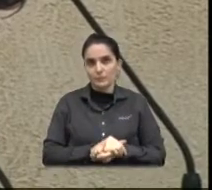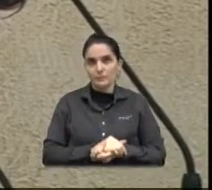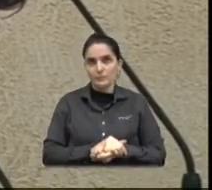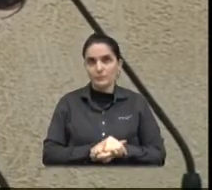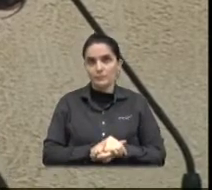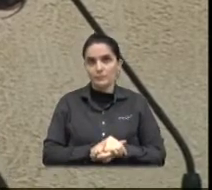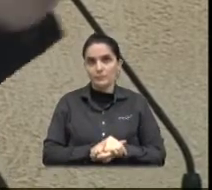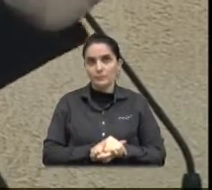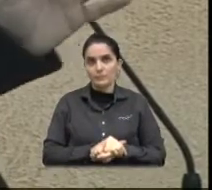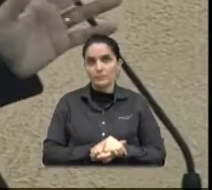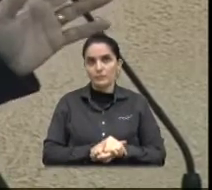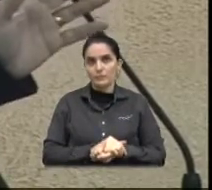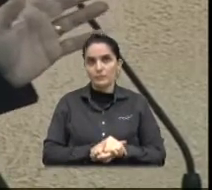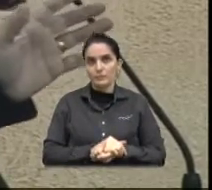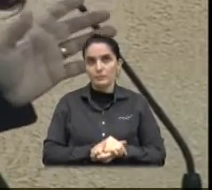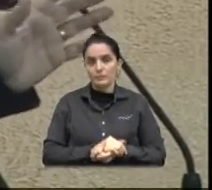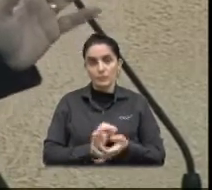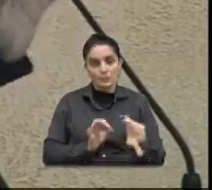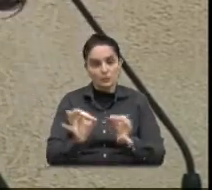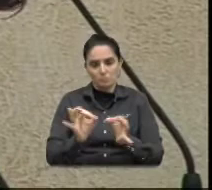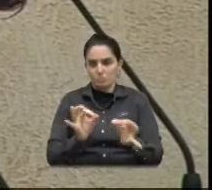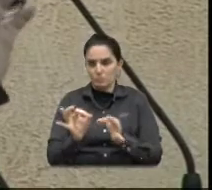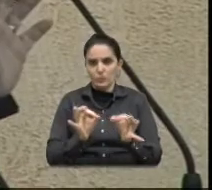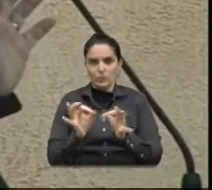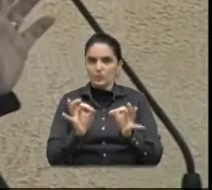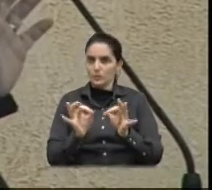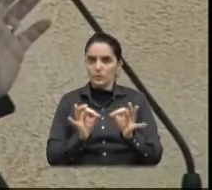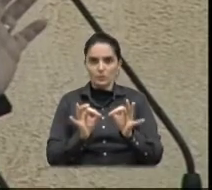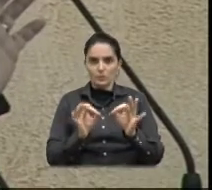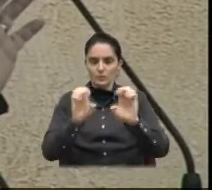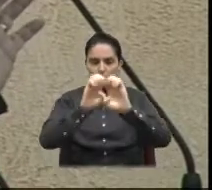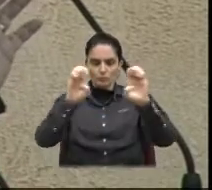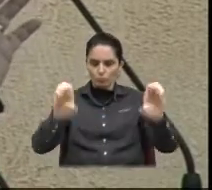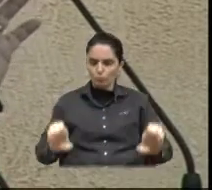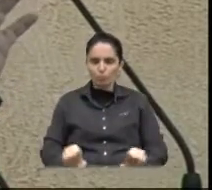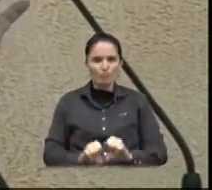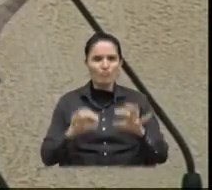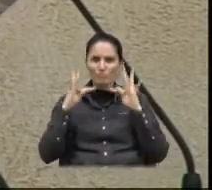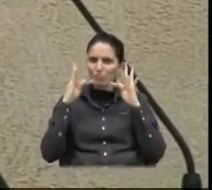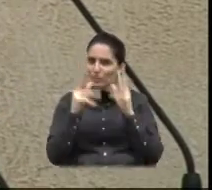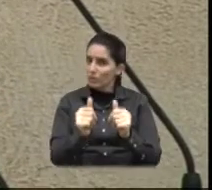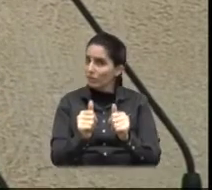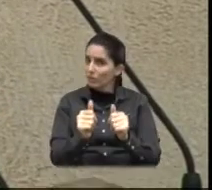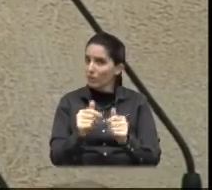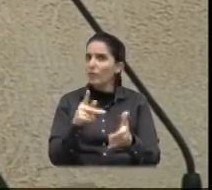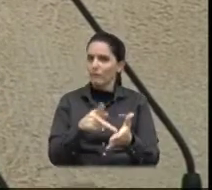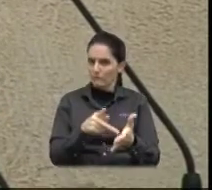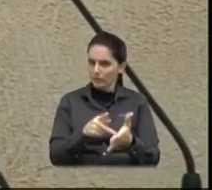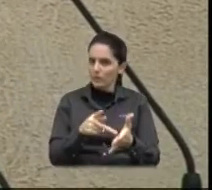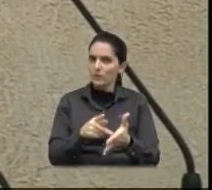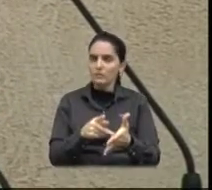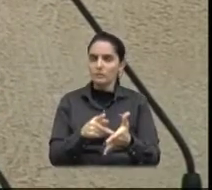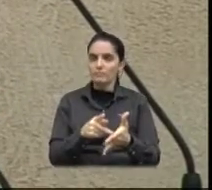vamos ter que mexer no projeto arquitetônico de tudo não é verdade